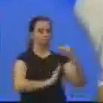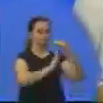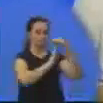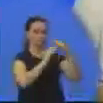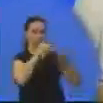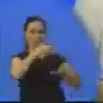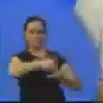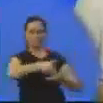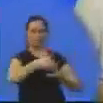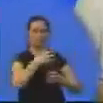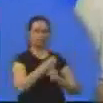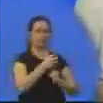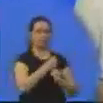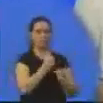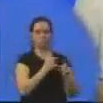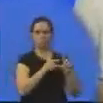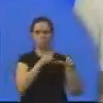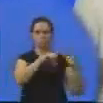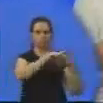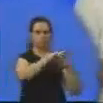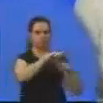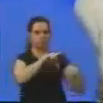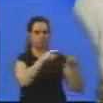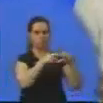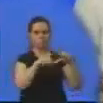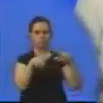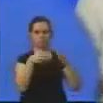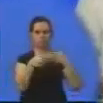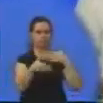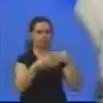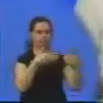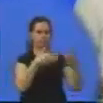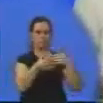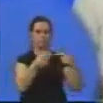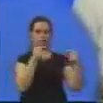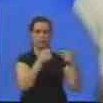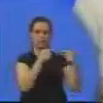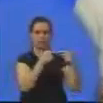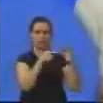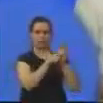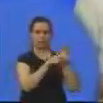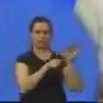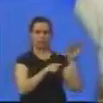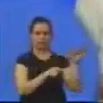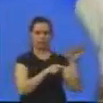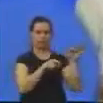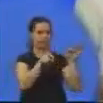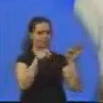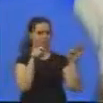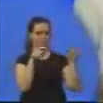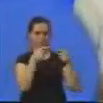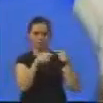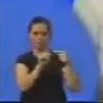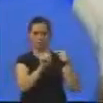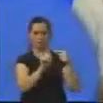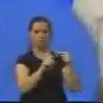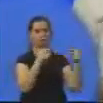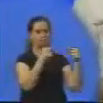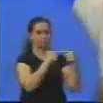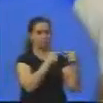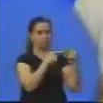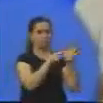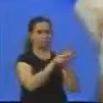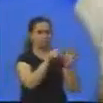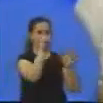nada a ver com o valor ser maior ou menor. Quem é maior do que quem? Porque ele se refere ao f e não ao x. Mas tem a ver com